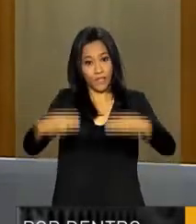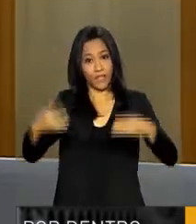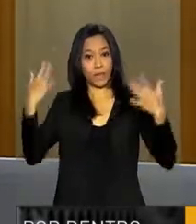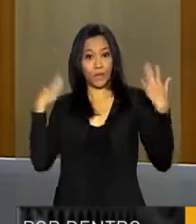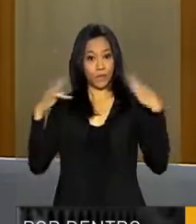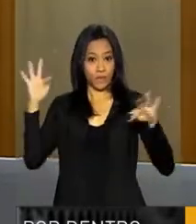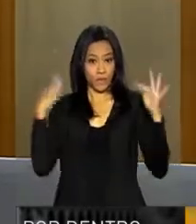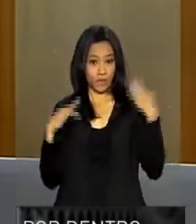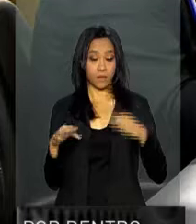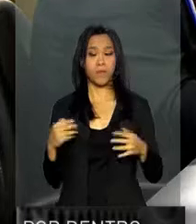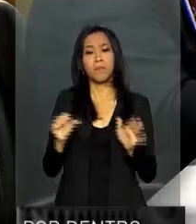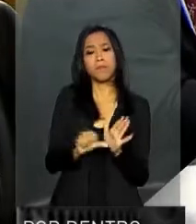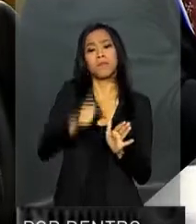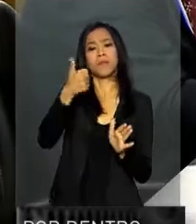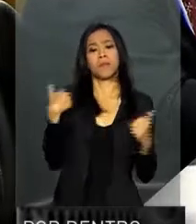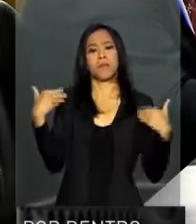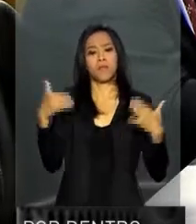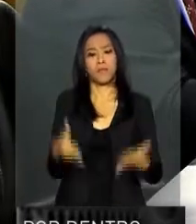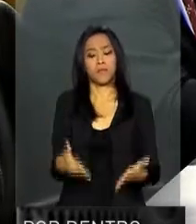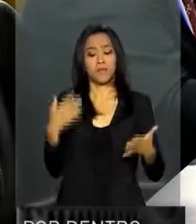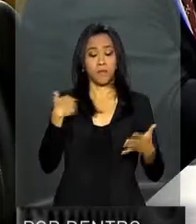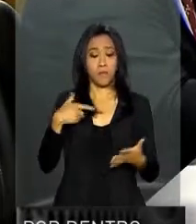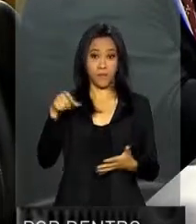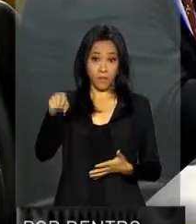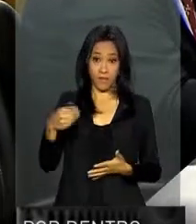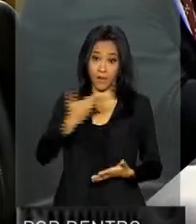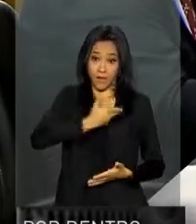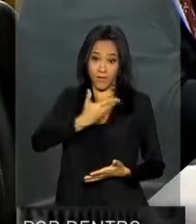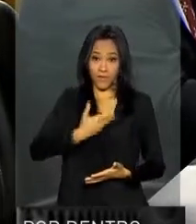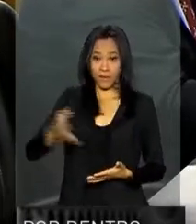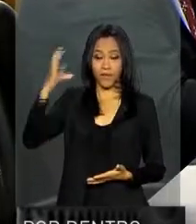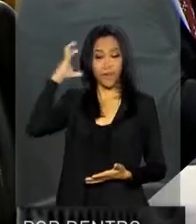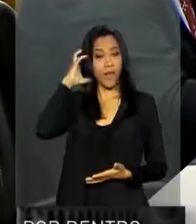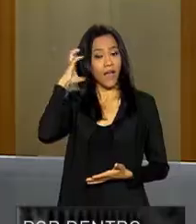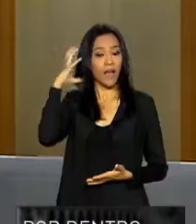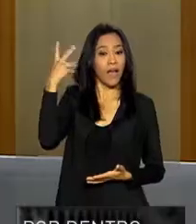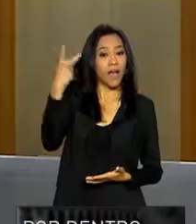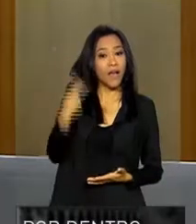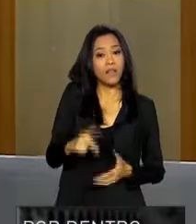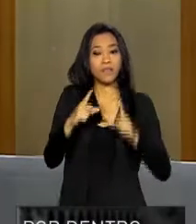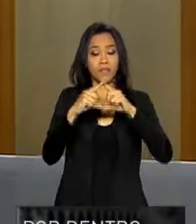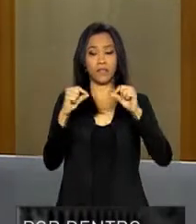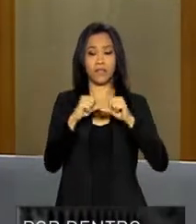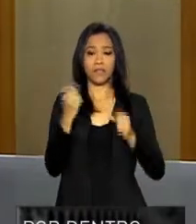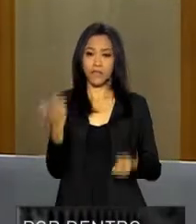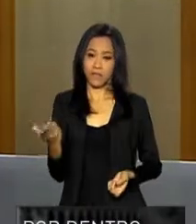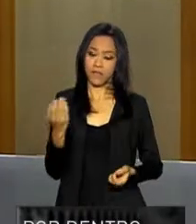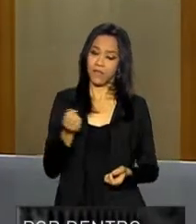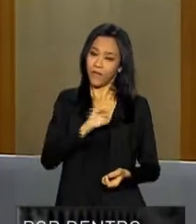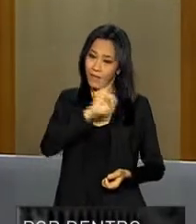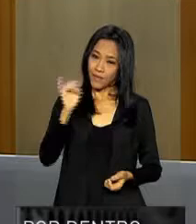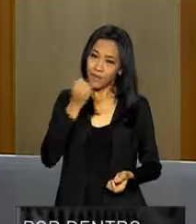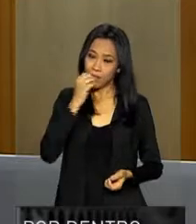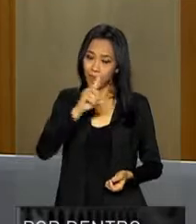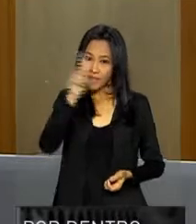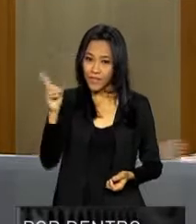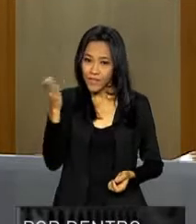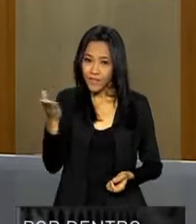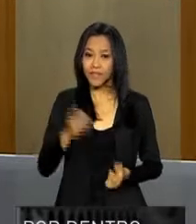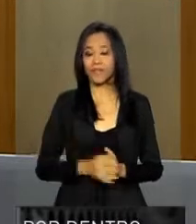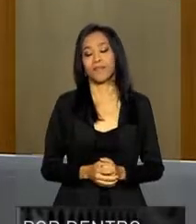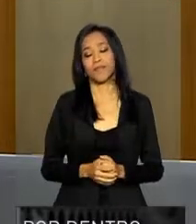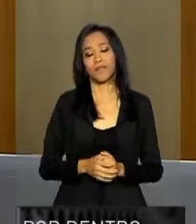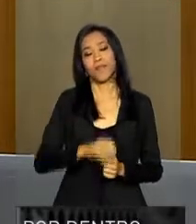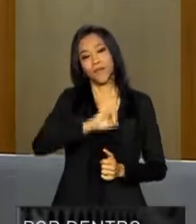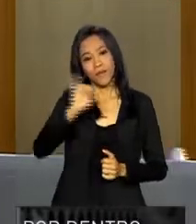vamos a nossa primeira participação na linha com a gente meu colega walter lima da rádio nacional de brasília o walter bom dia para você colocar lá bom